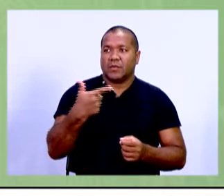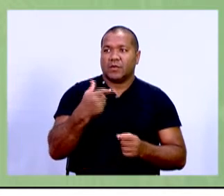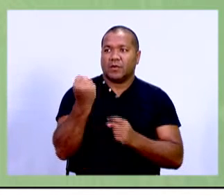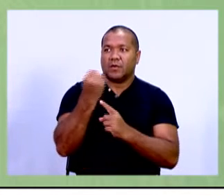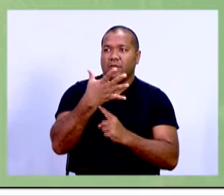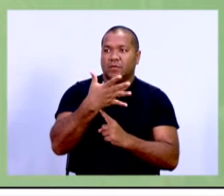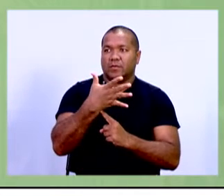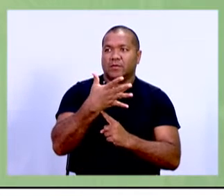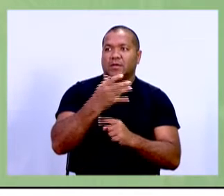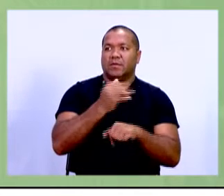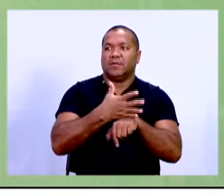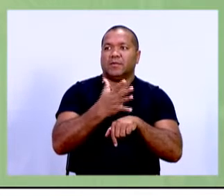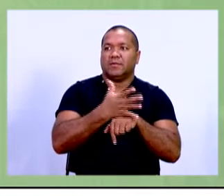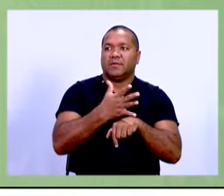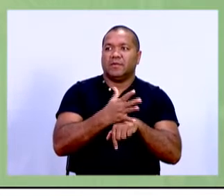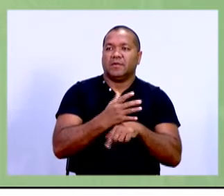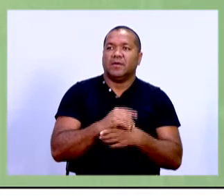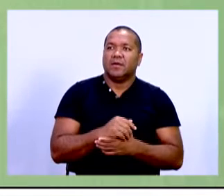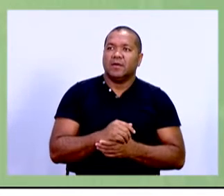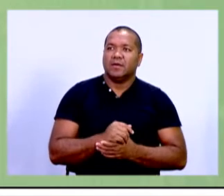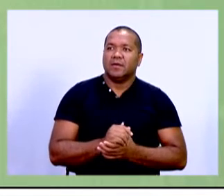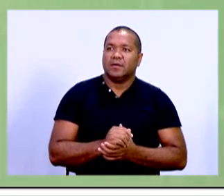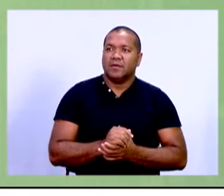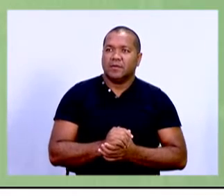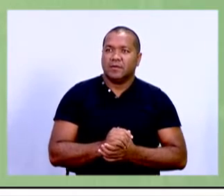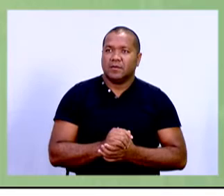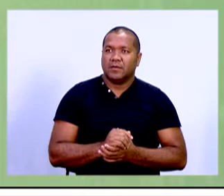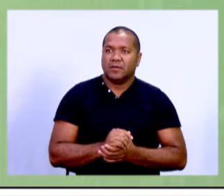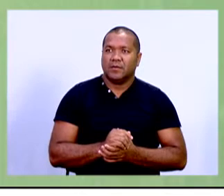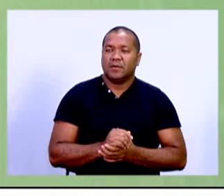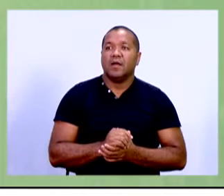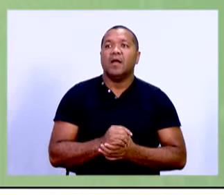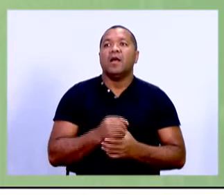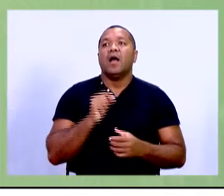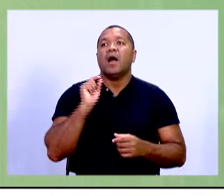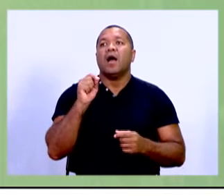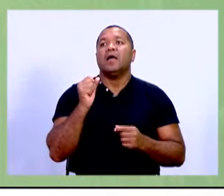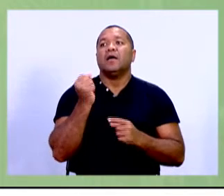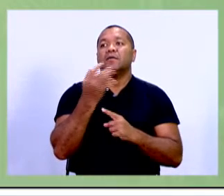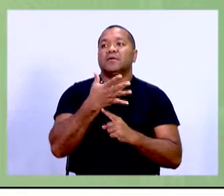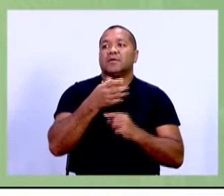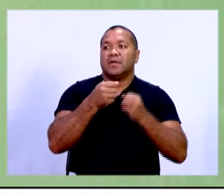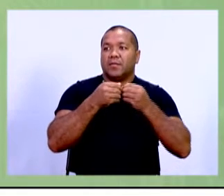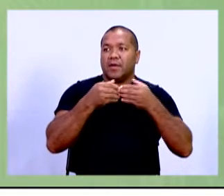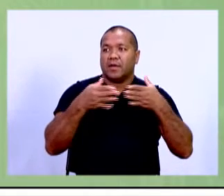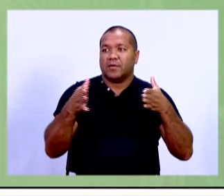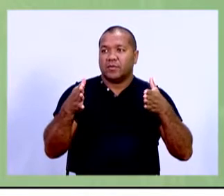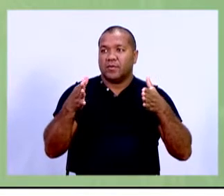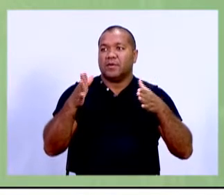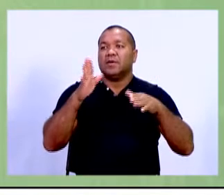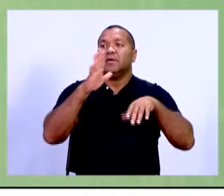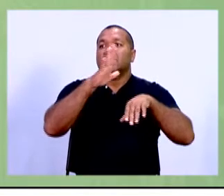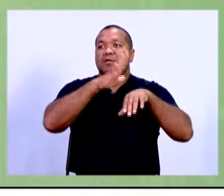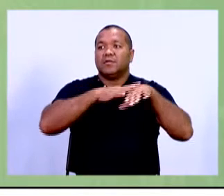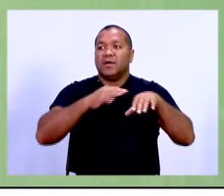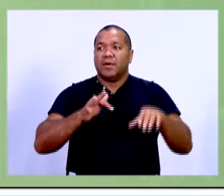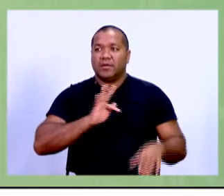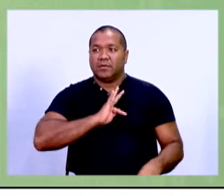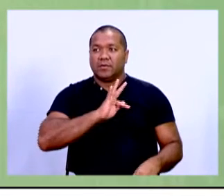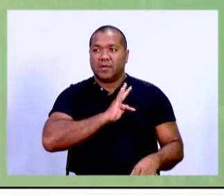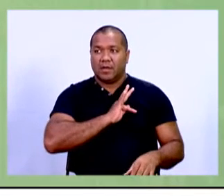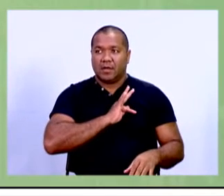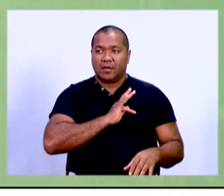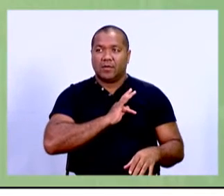diagrama de atividades. Segundo diagrama é o diagrama de abertura de chamado do técnico